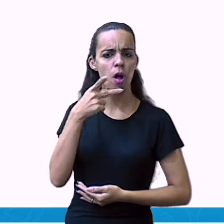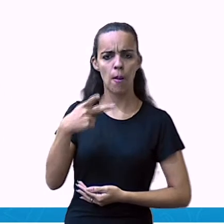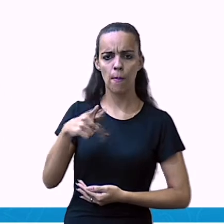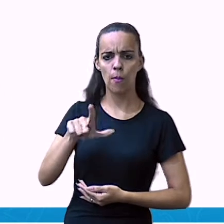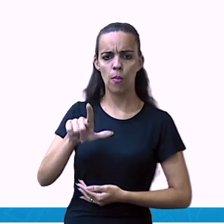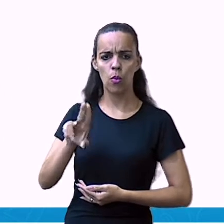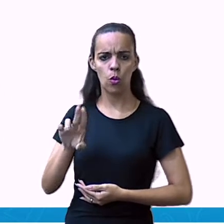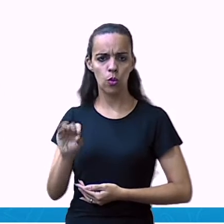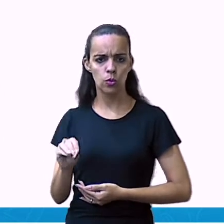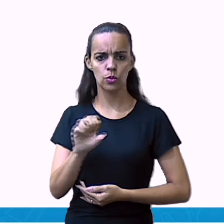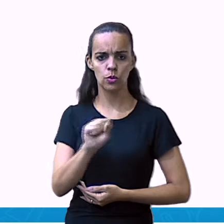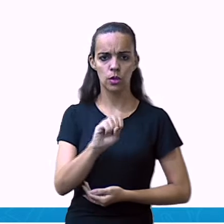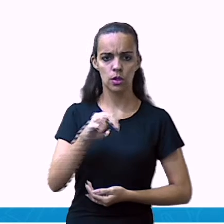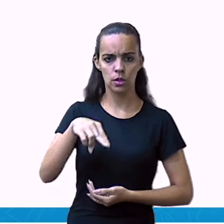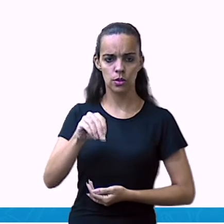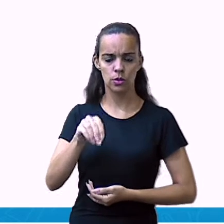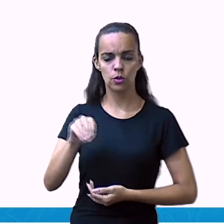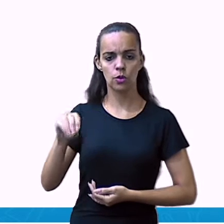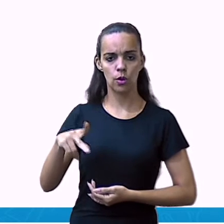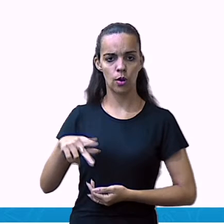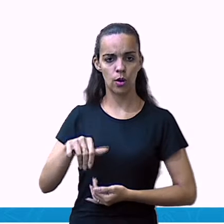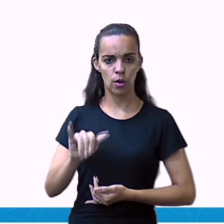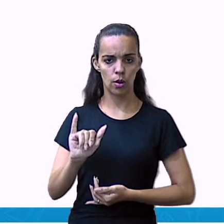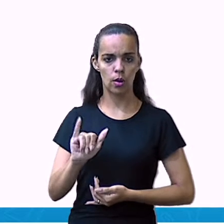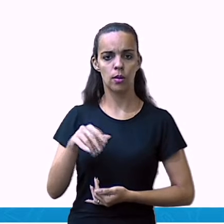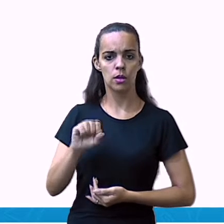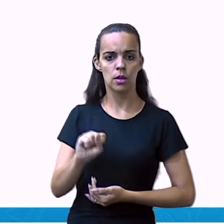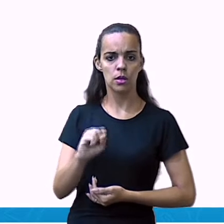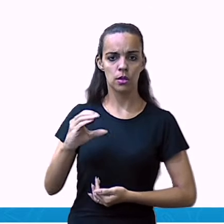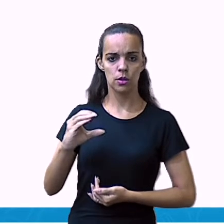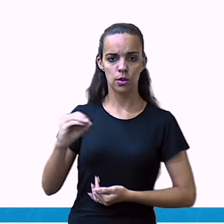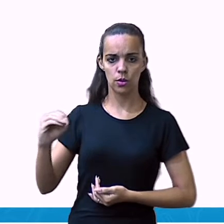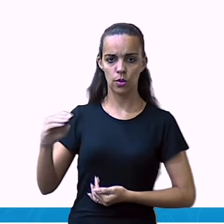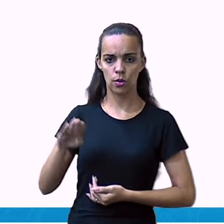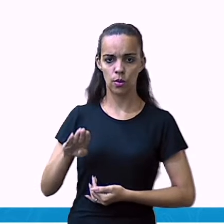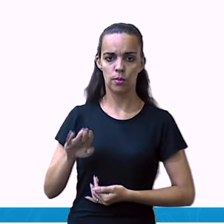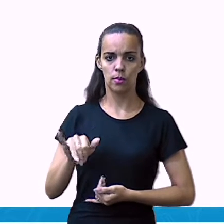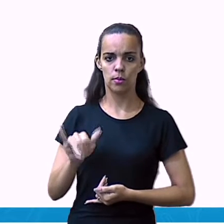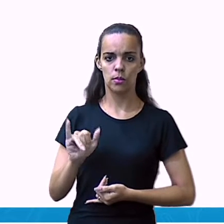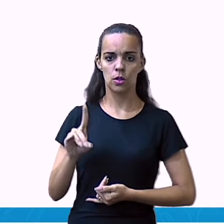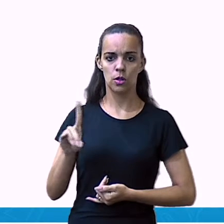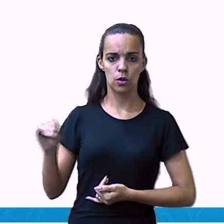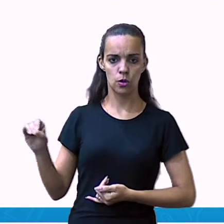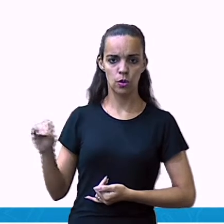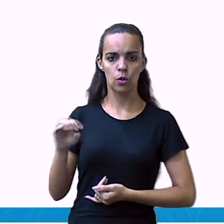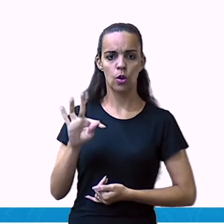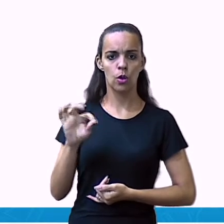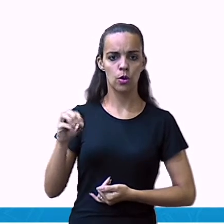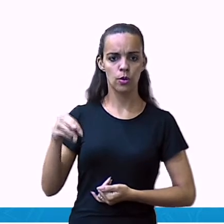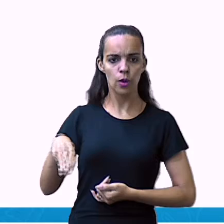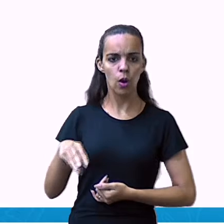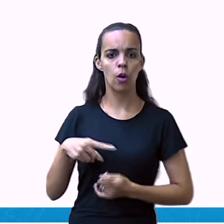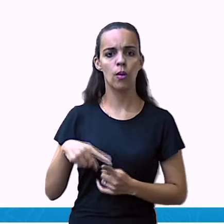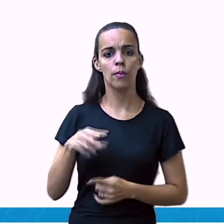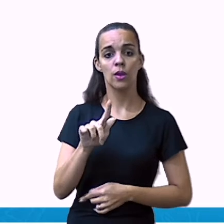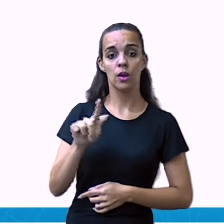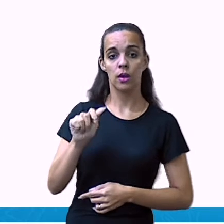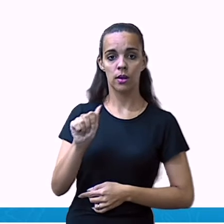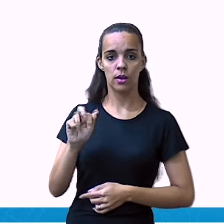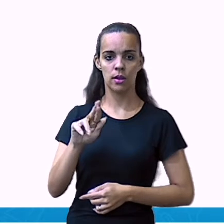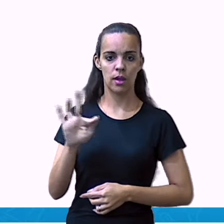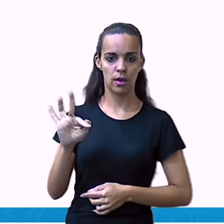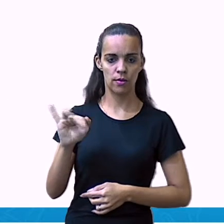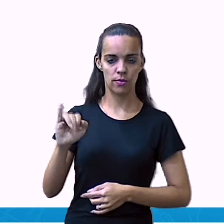Pluto, Snoopy, Scooby-Doo, Tom, Garfield, Félix